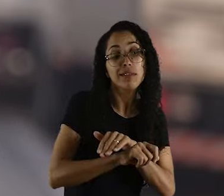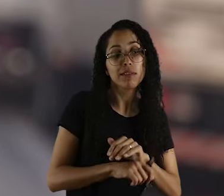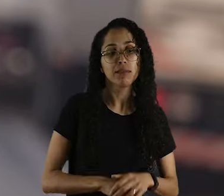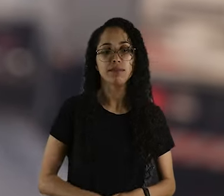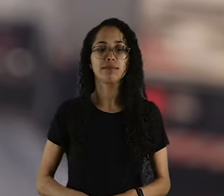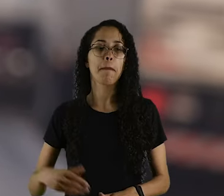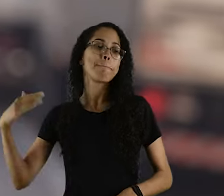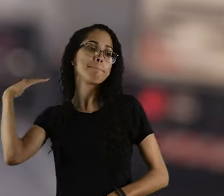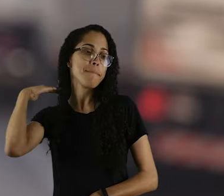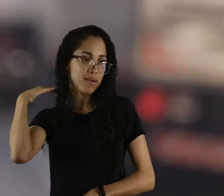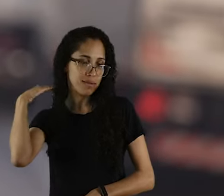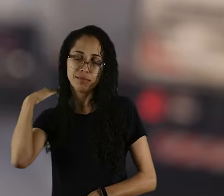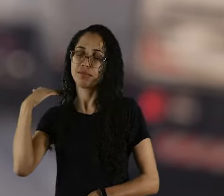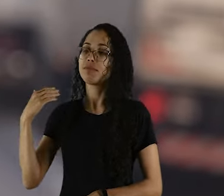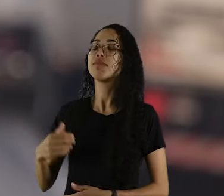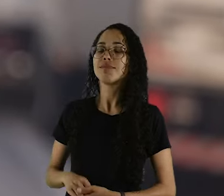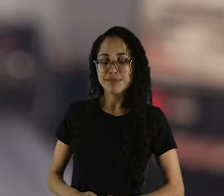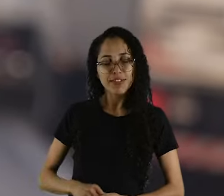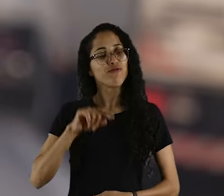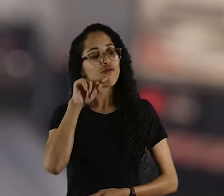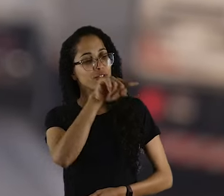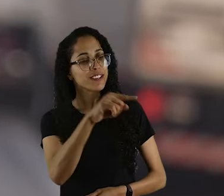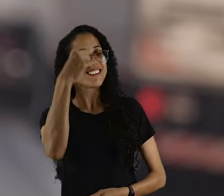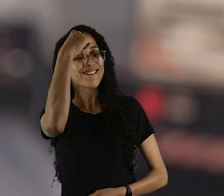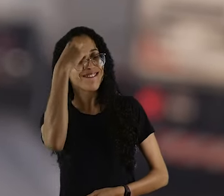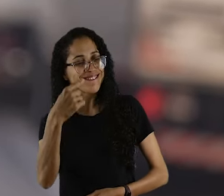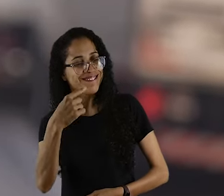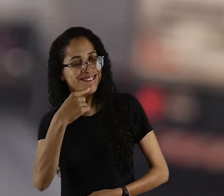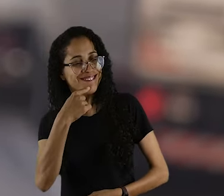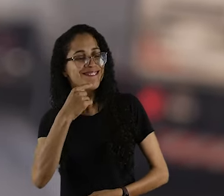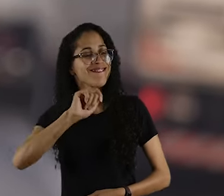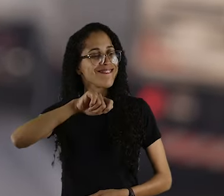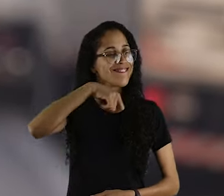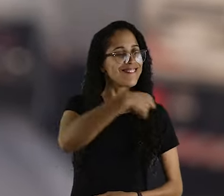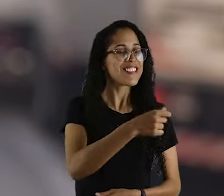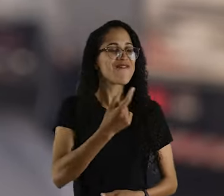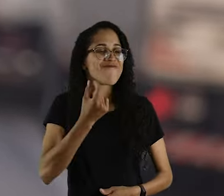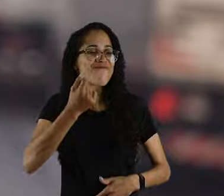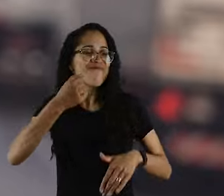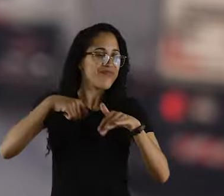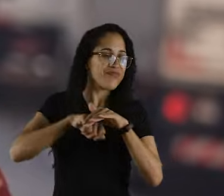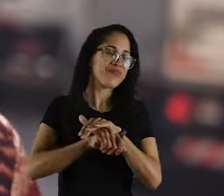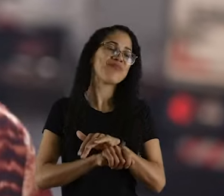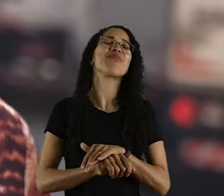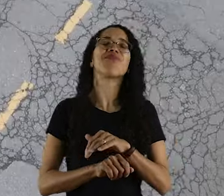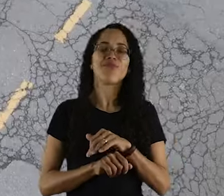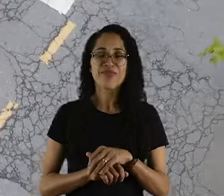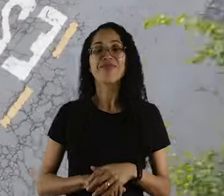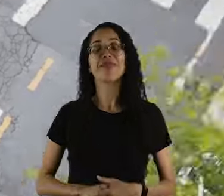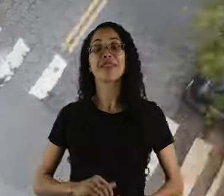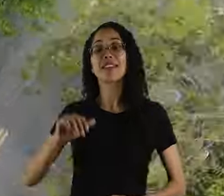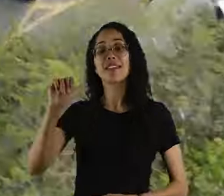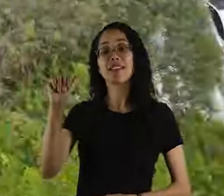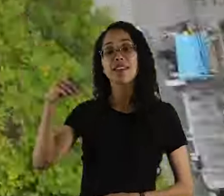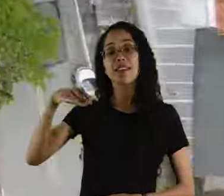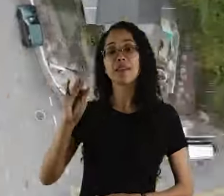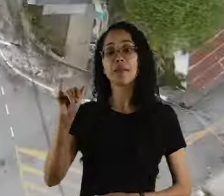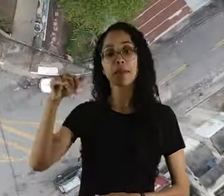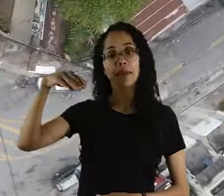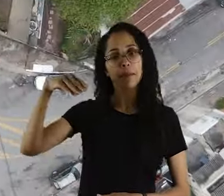onde? Na poupança. Então a senhora também é uma investidora, mulher. E a Ambima